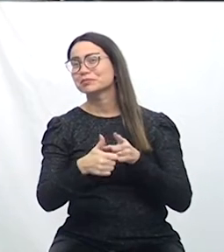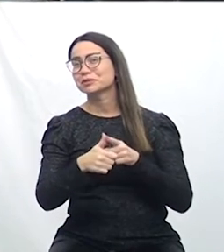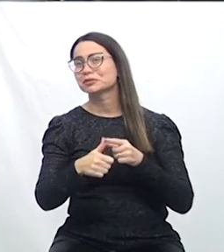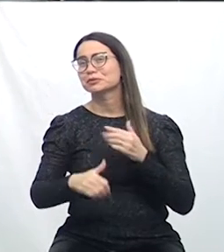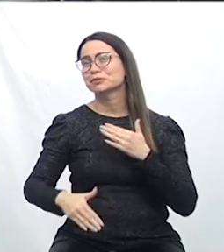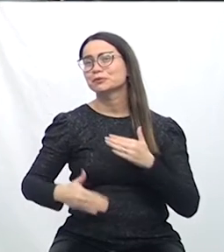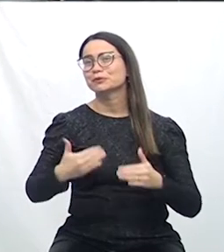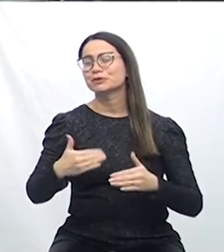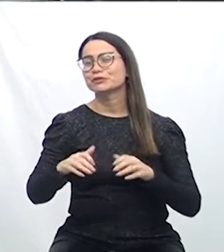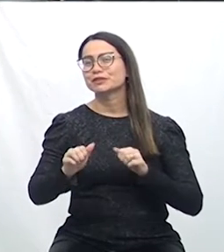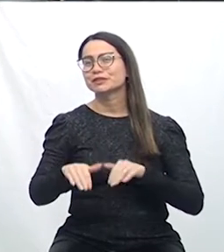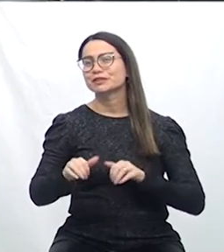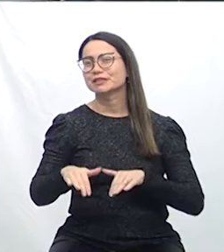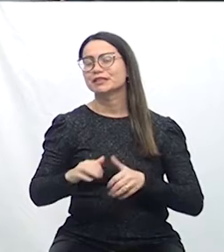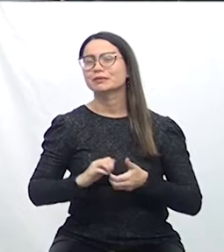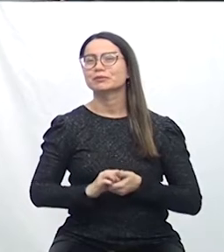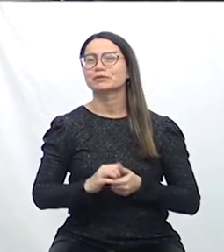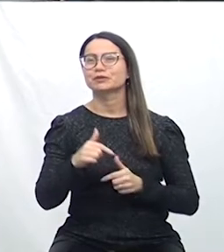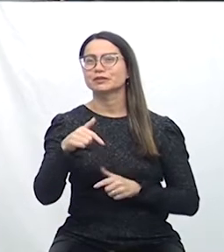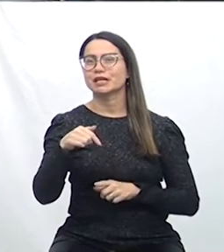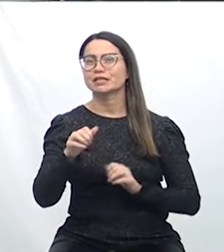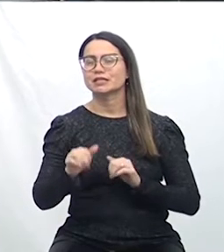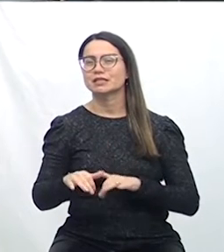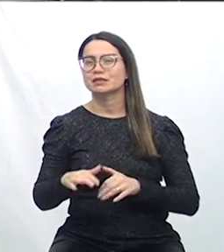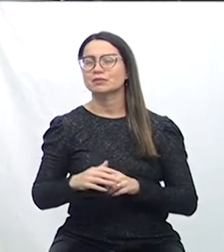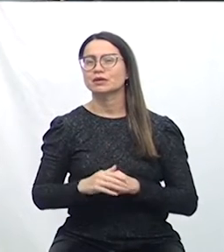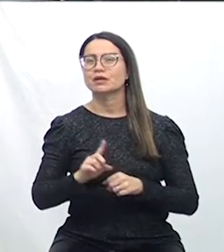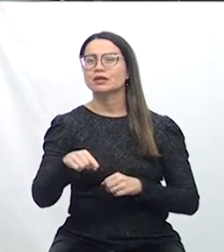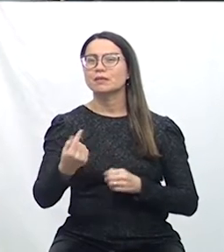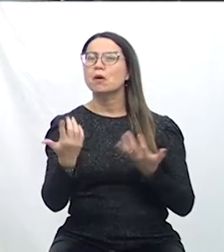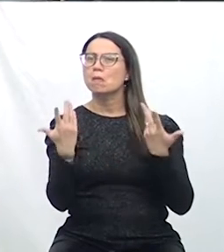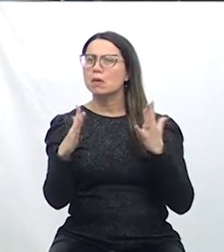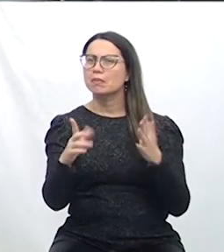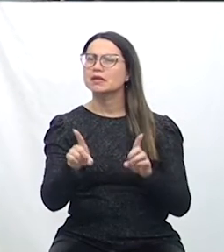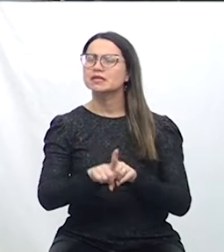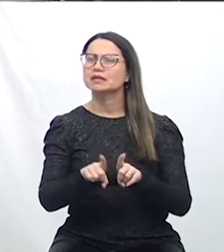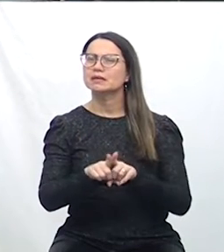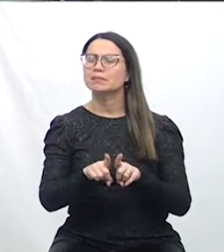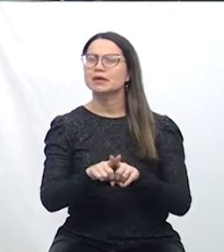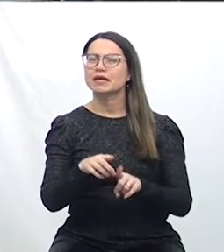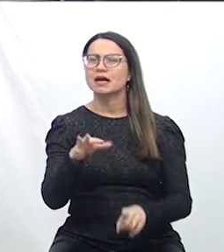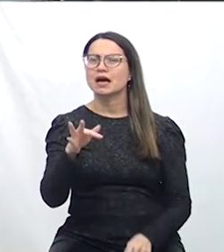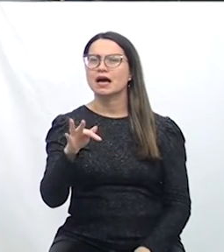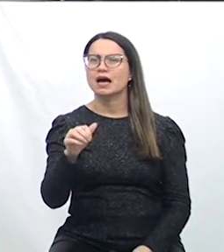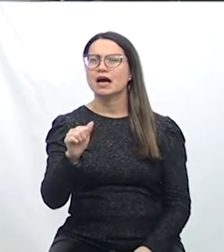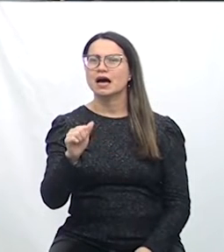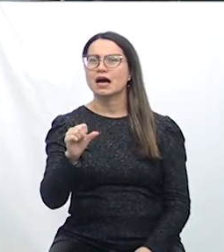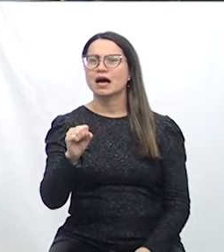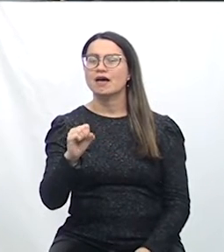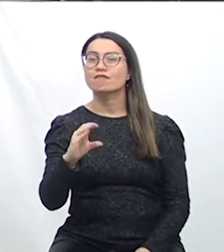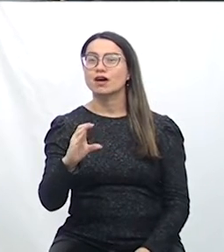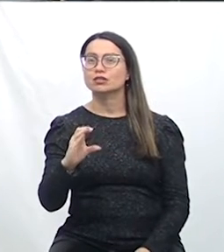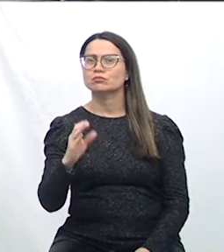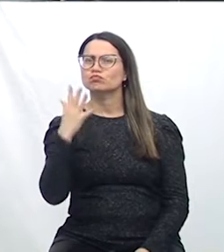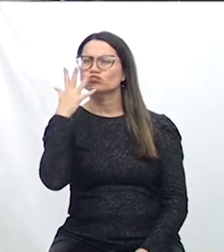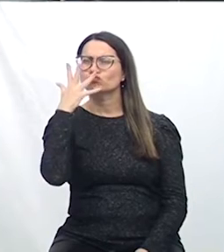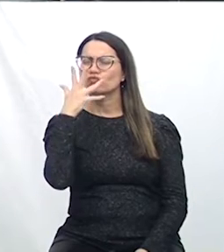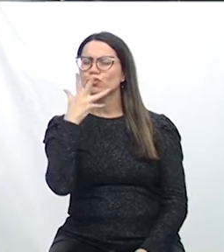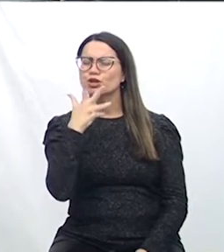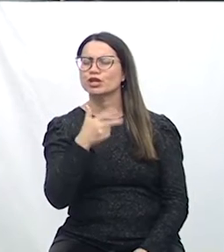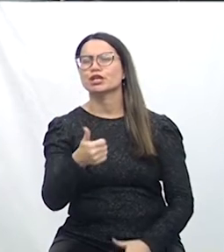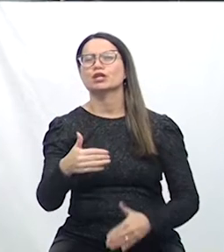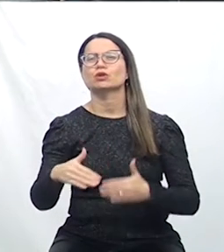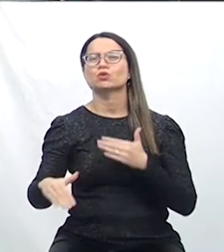parabenizar a minha entidade, a FASC, que também fez um lindo desfile. Eu e a vereadora Sandra pudemos desfilar, né, e